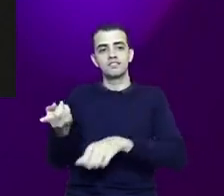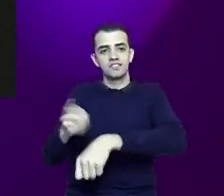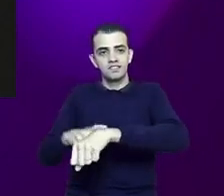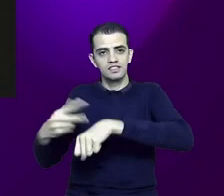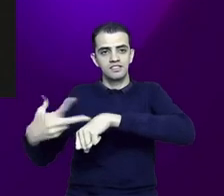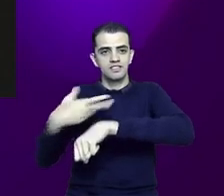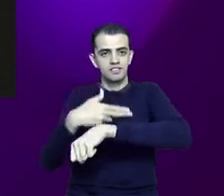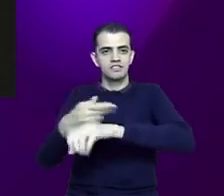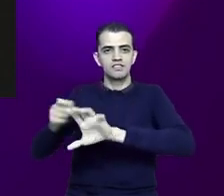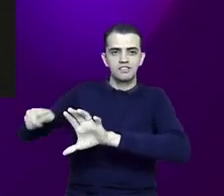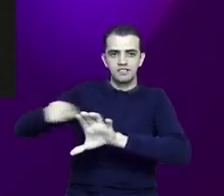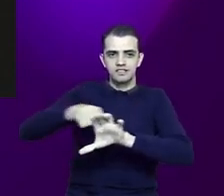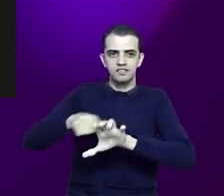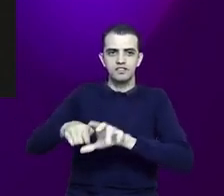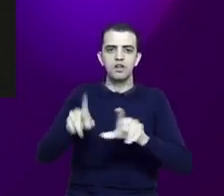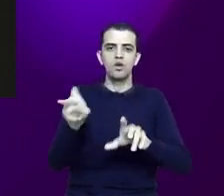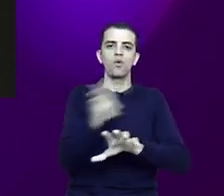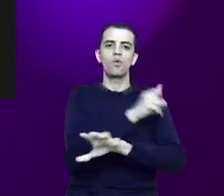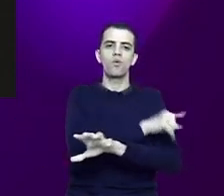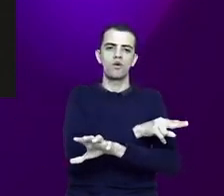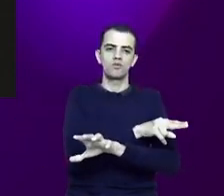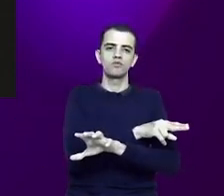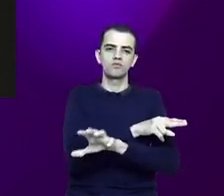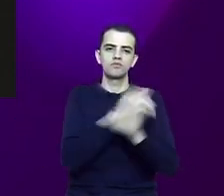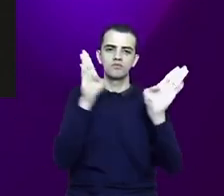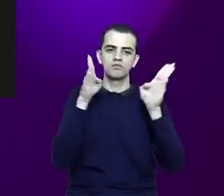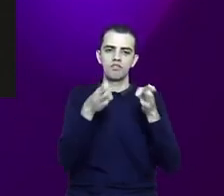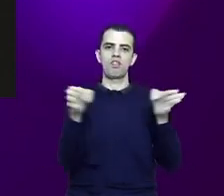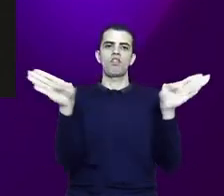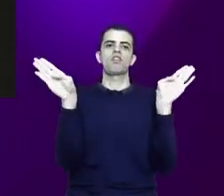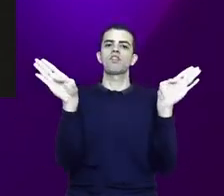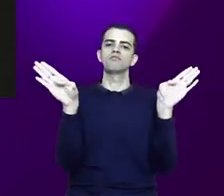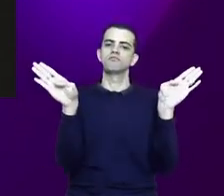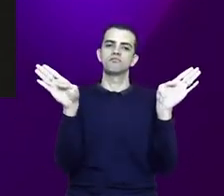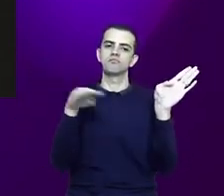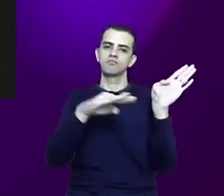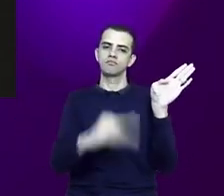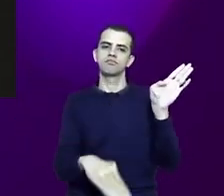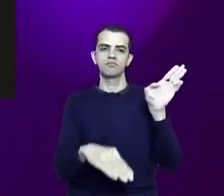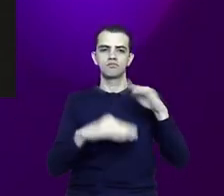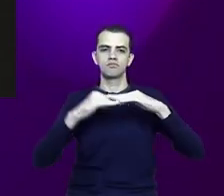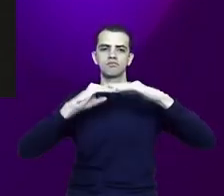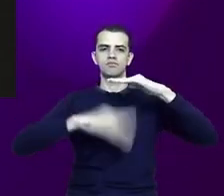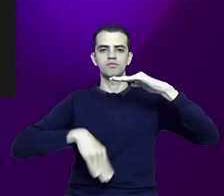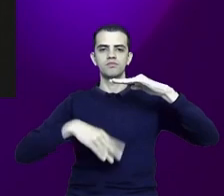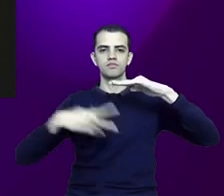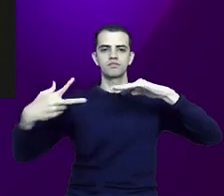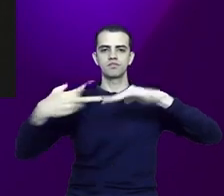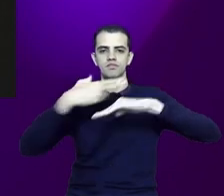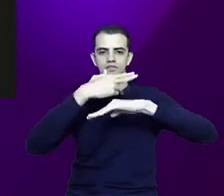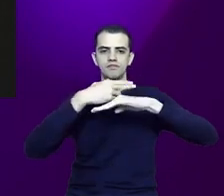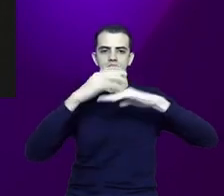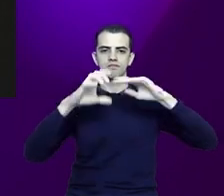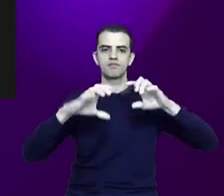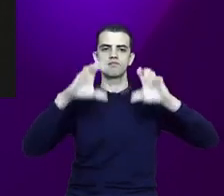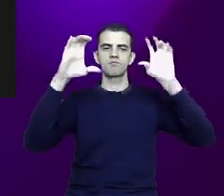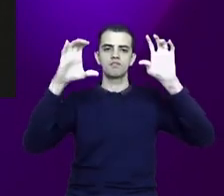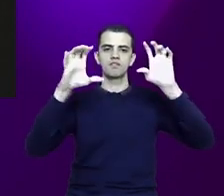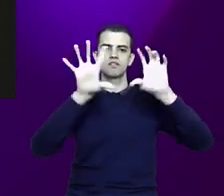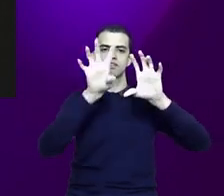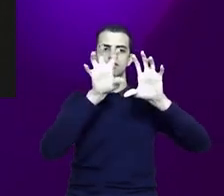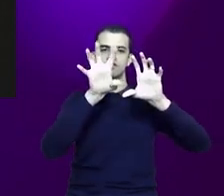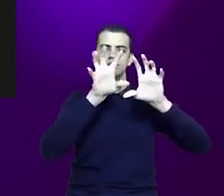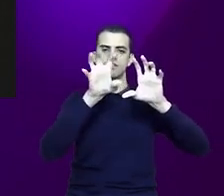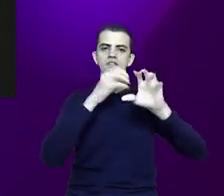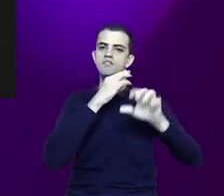nossa cirurgia. O campo de visão está um pouco abaixo, vocês não estão vendo a cirurgia, porque a gente está olhando para cima, então gravando em cima, e a cirurgia está no